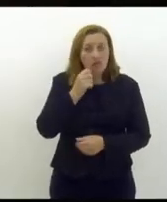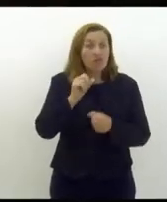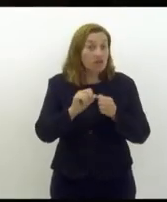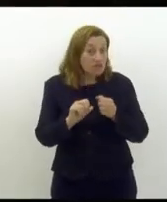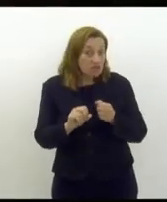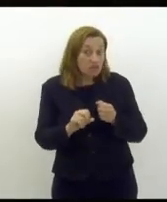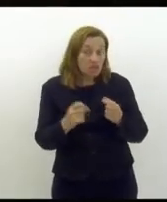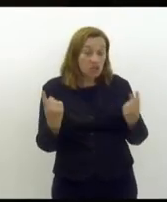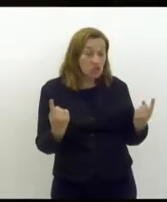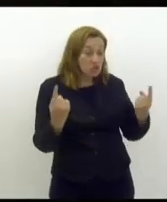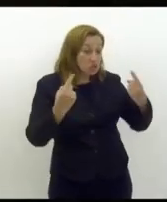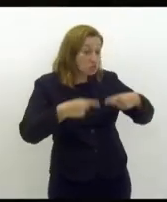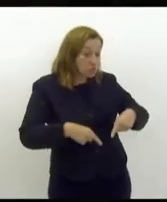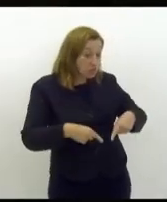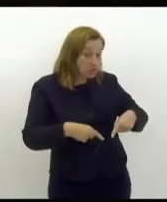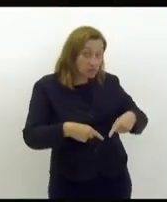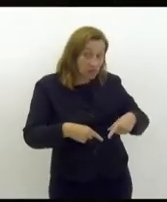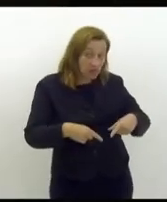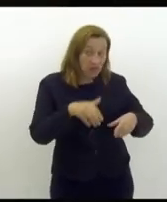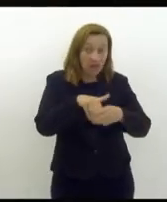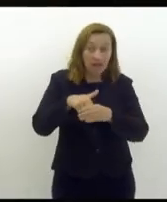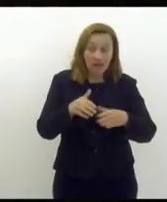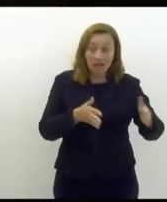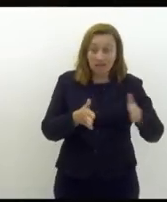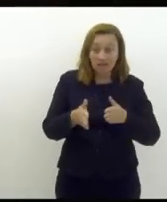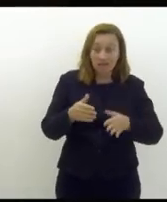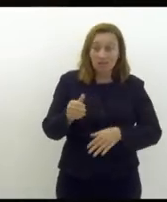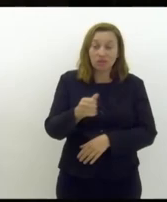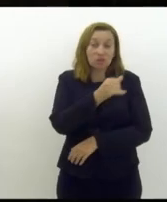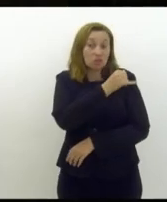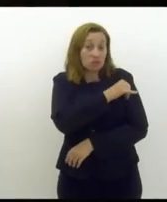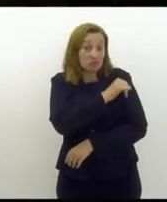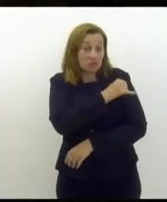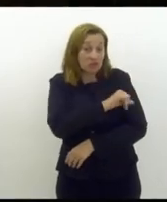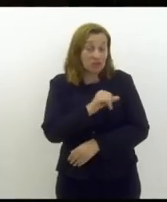disputar a eleição para prefeitura do Rio de Janeiro e